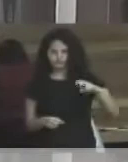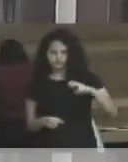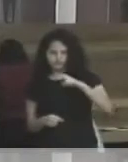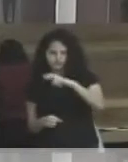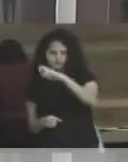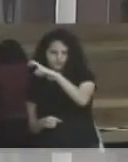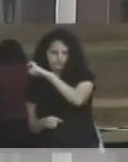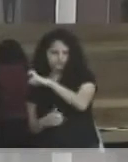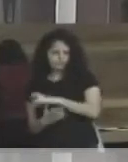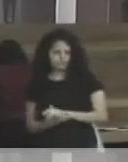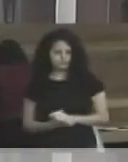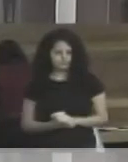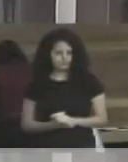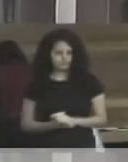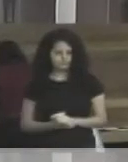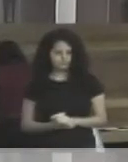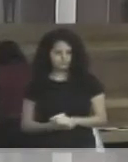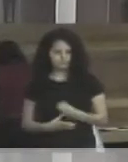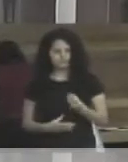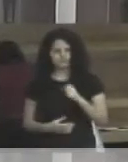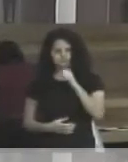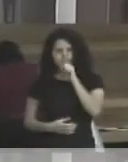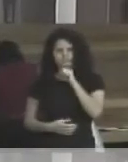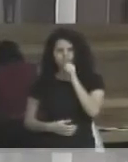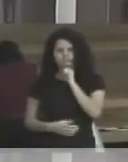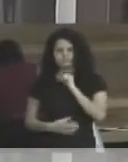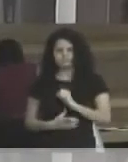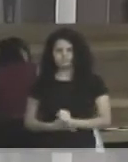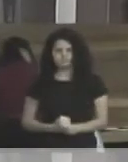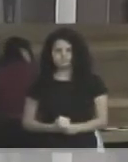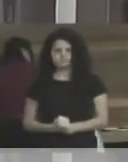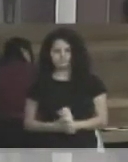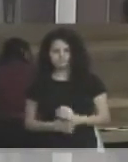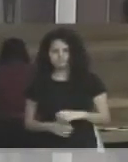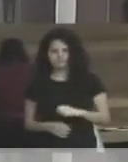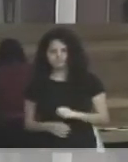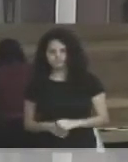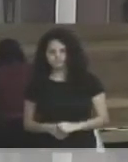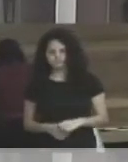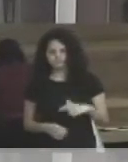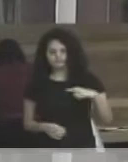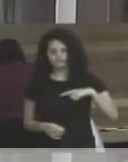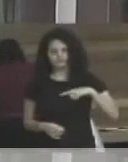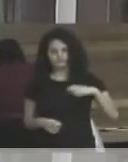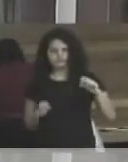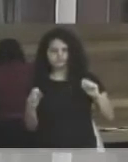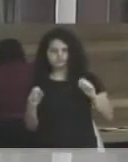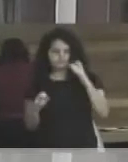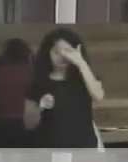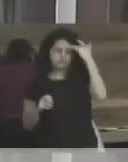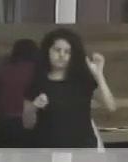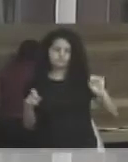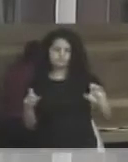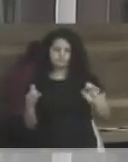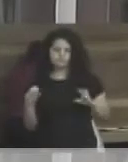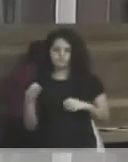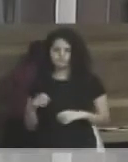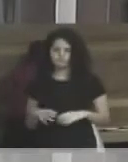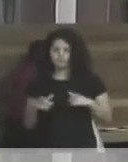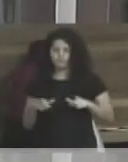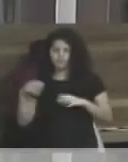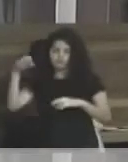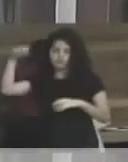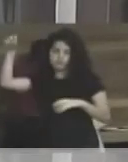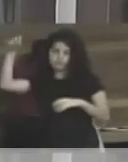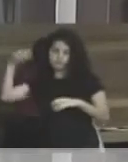Tem diversas pessoas também de terceira idade, tem deficientes também que moram lá em cima. Então, eu acho que fica bom